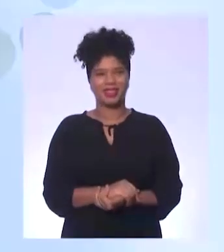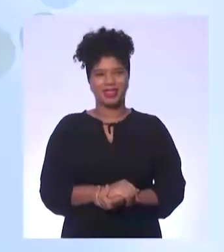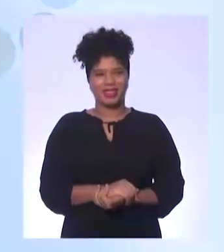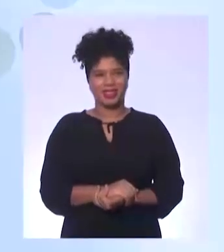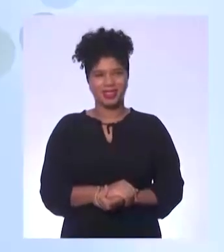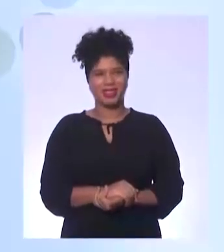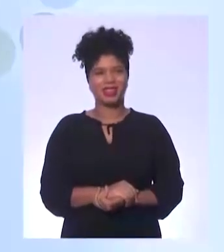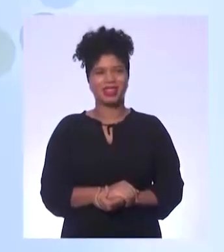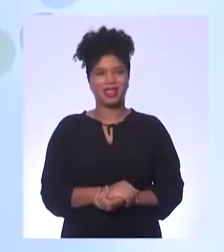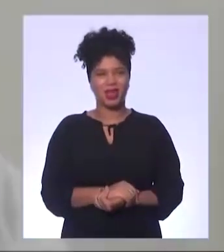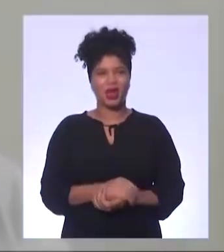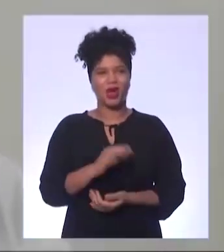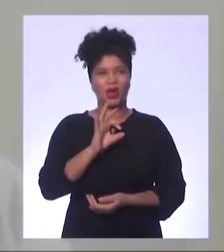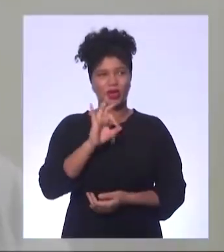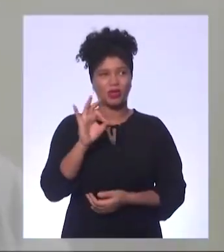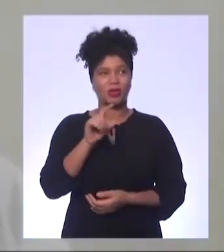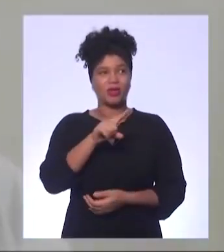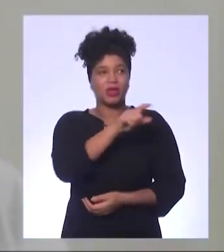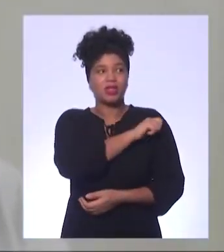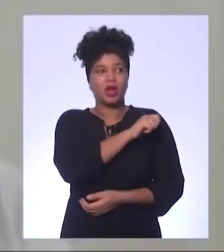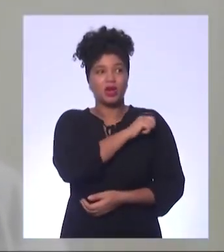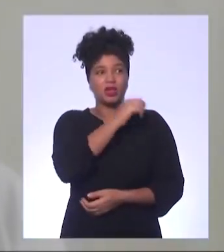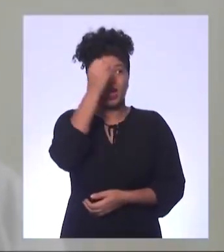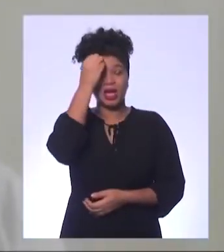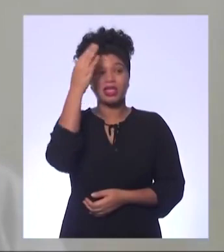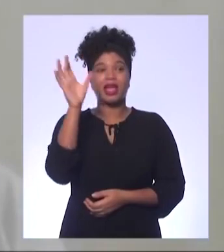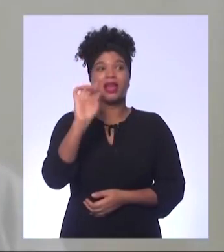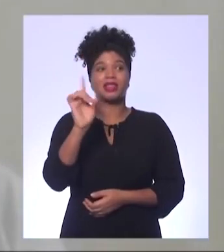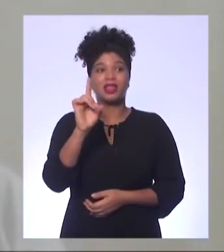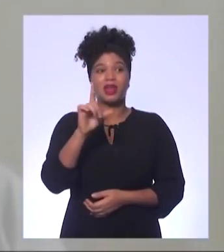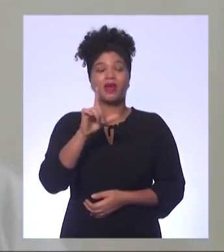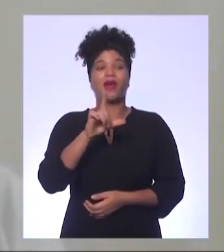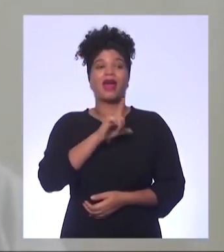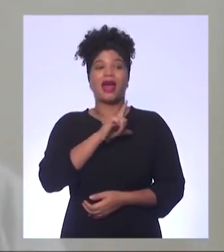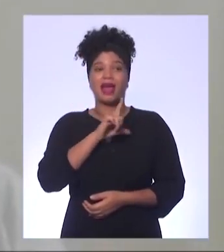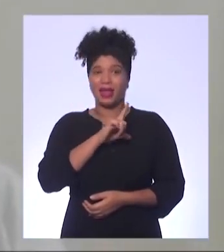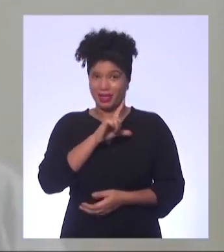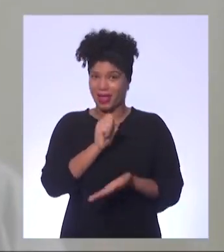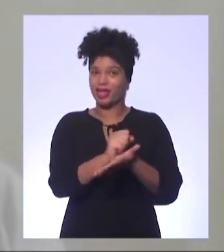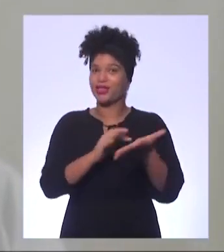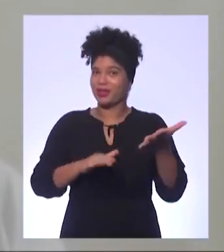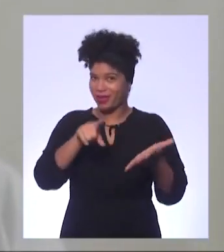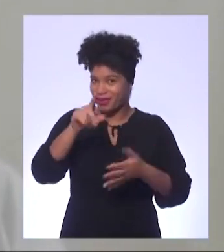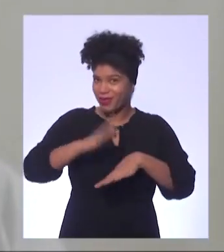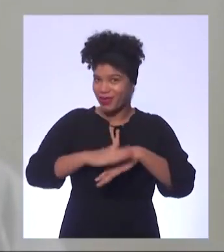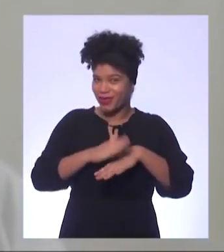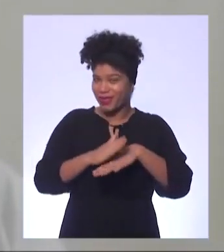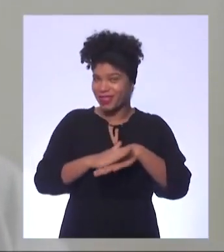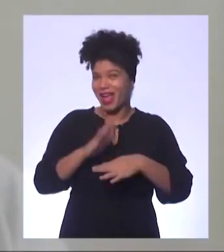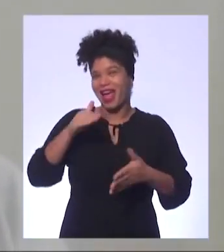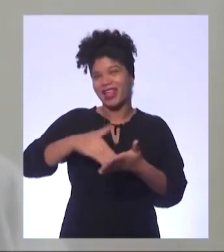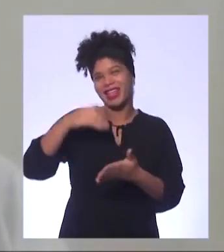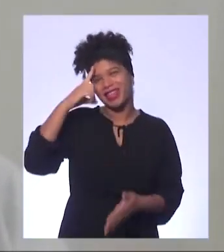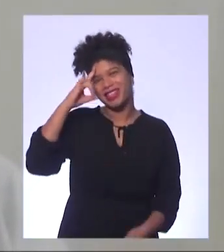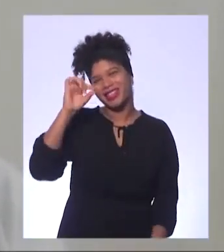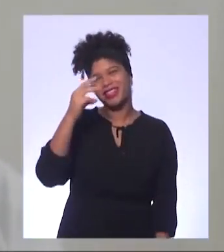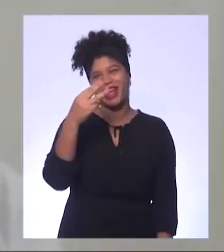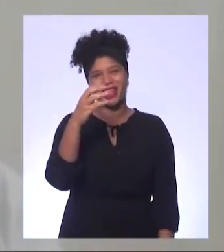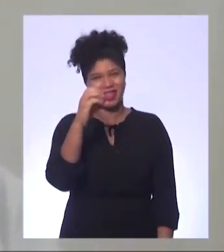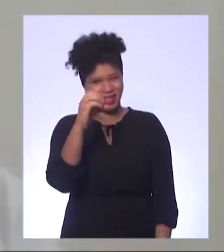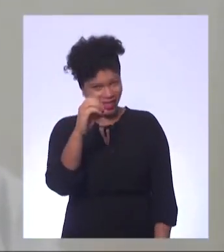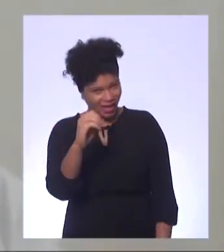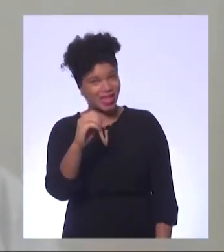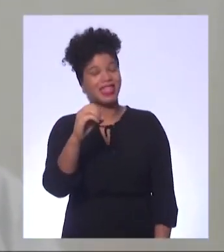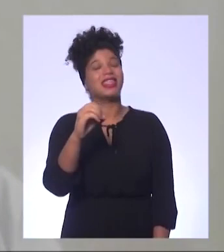Isso, muito bem. Alunos, não se esqueçam que tem tarefa para você resolver, certo? Então, Até dia 30 de abril você